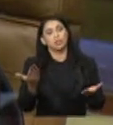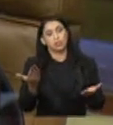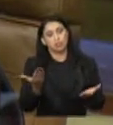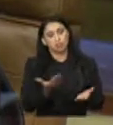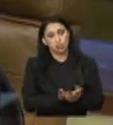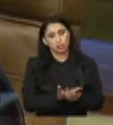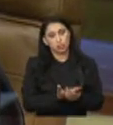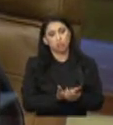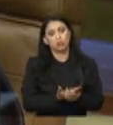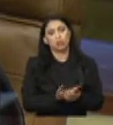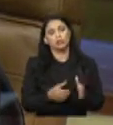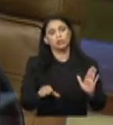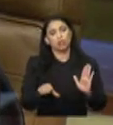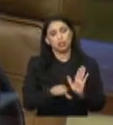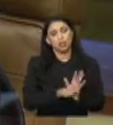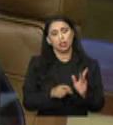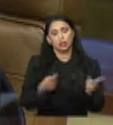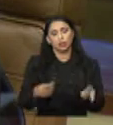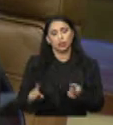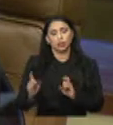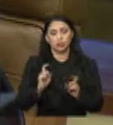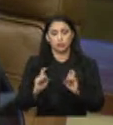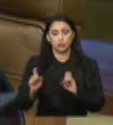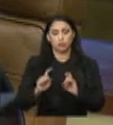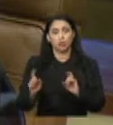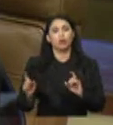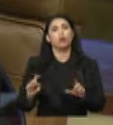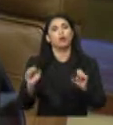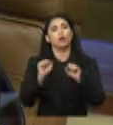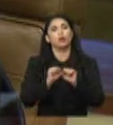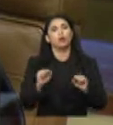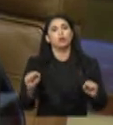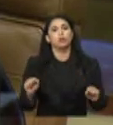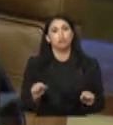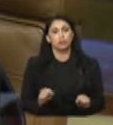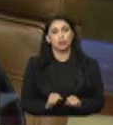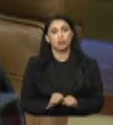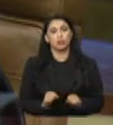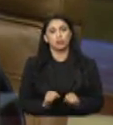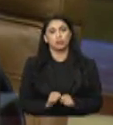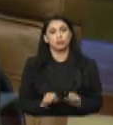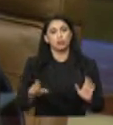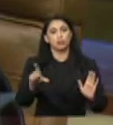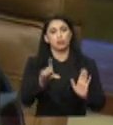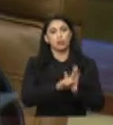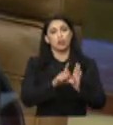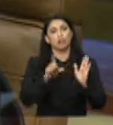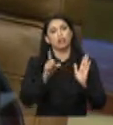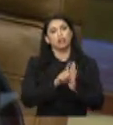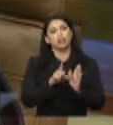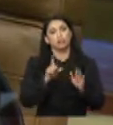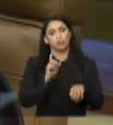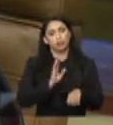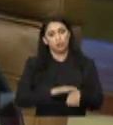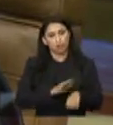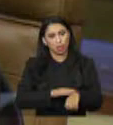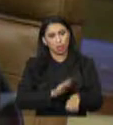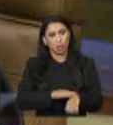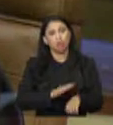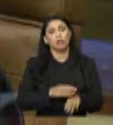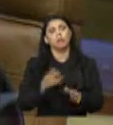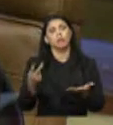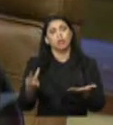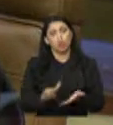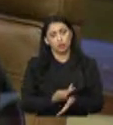administrativa aplicar essa esse sistema o postulado de que a lei do tempo do ato e do